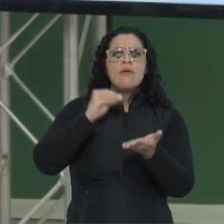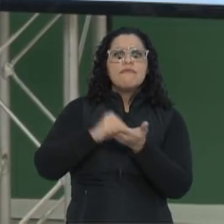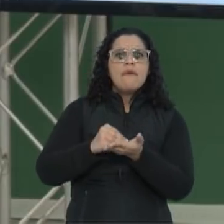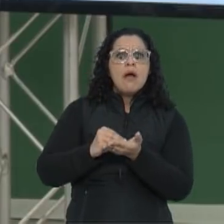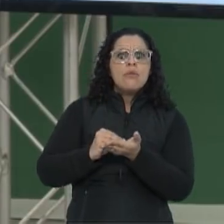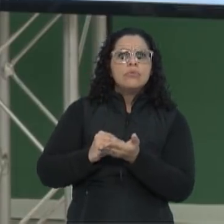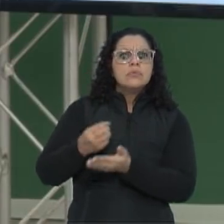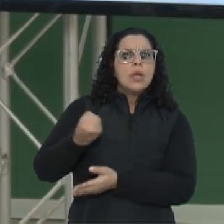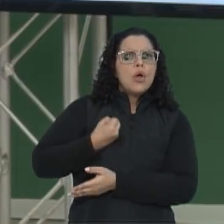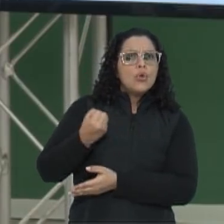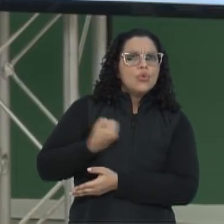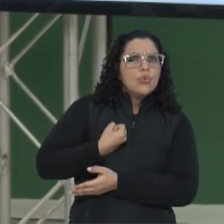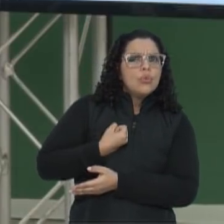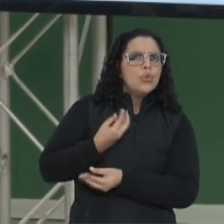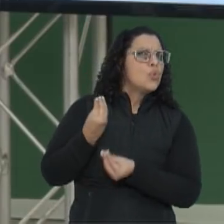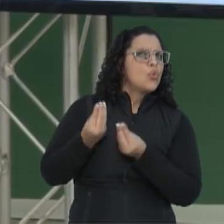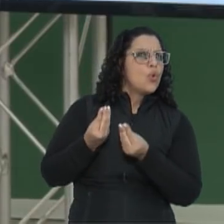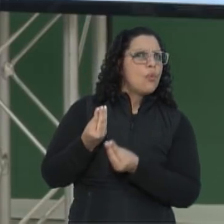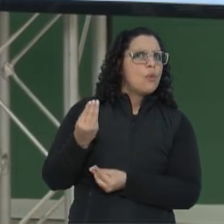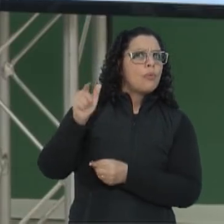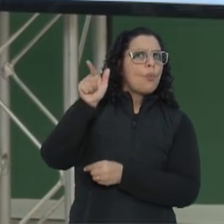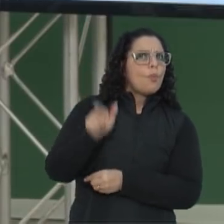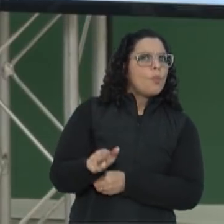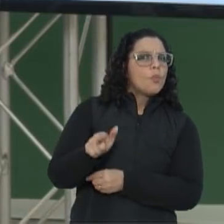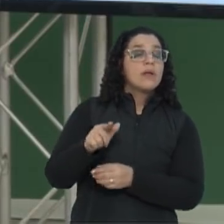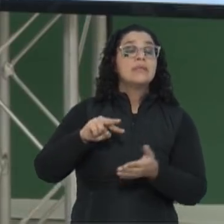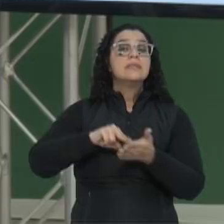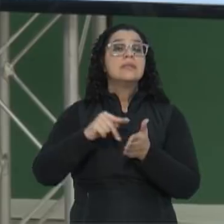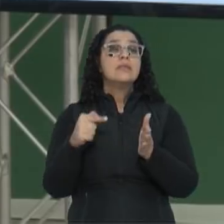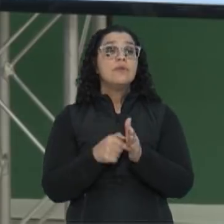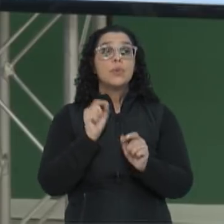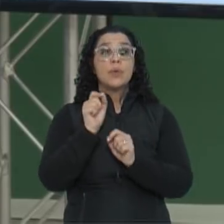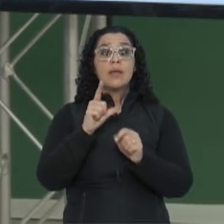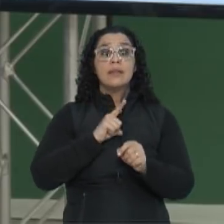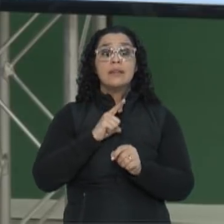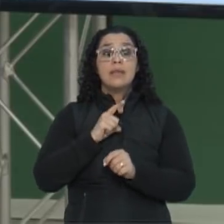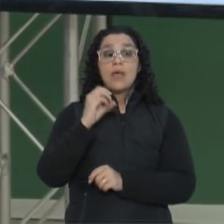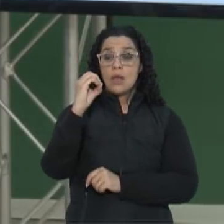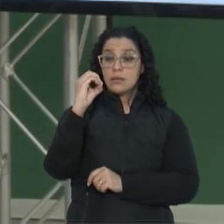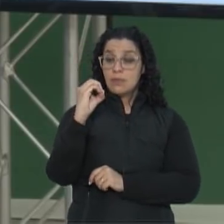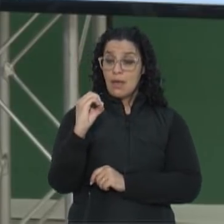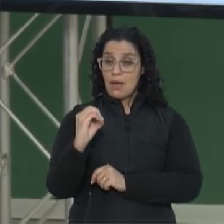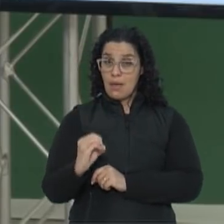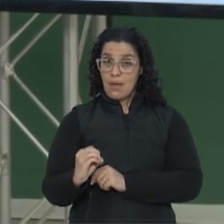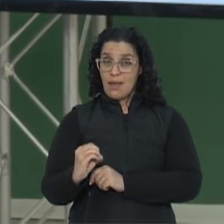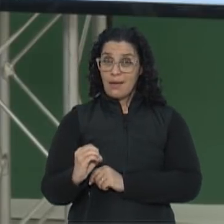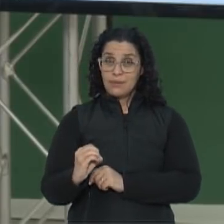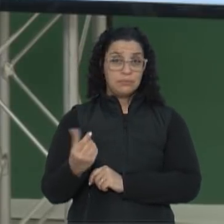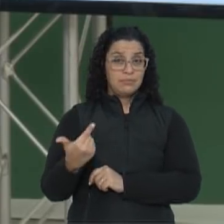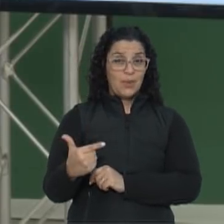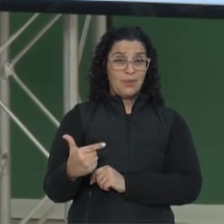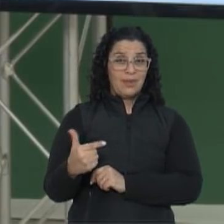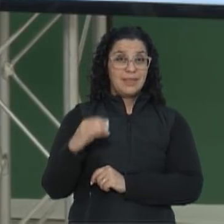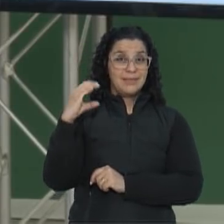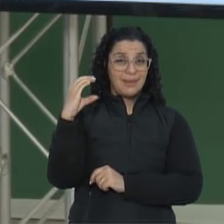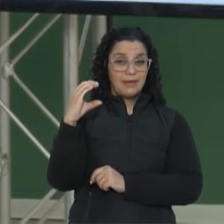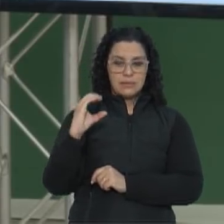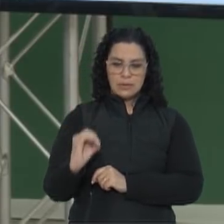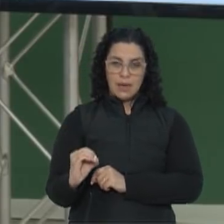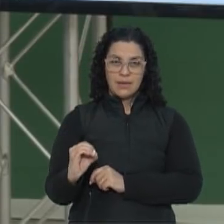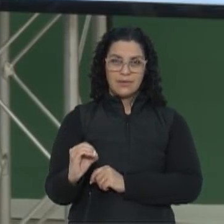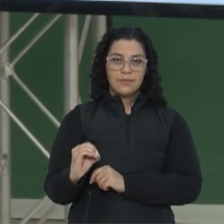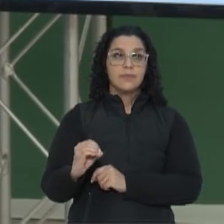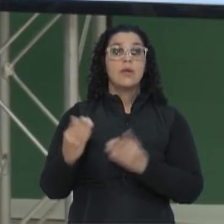número aqui. Bom, se tá faltando um número, significa que eu tenho o quê? 0 centésimos. Então, eu não